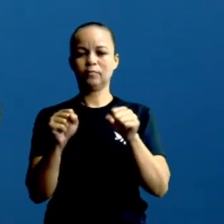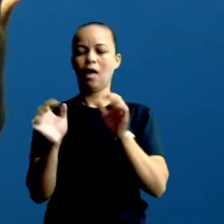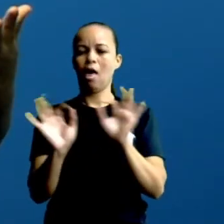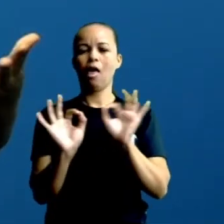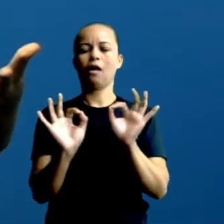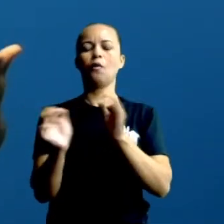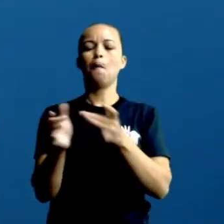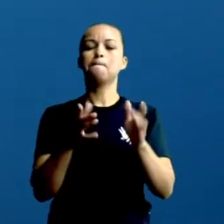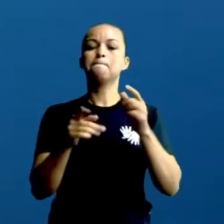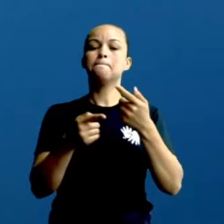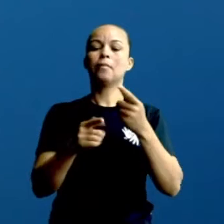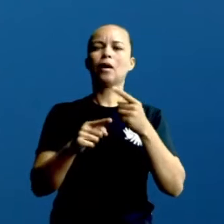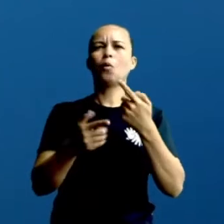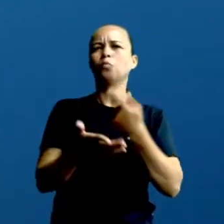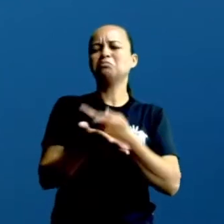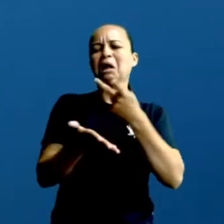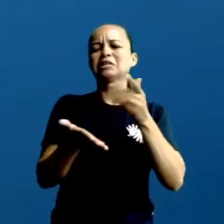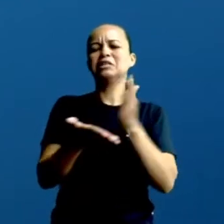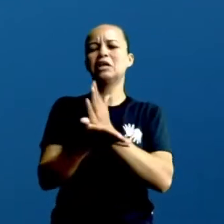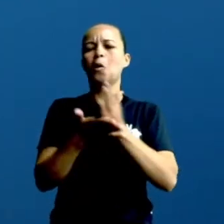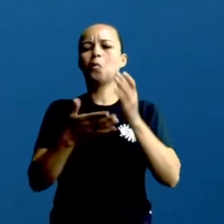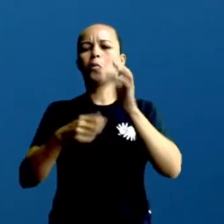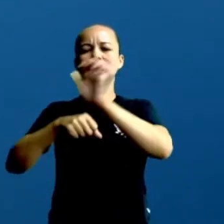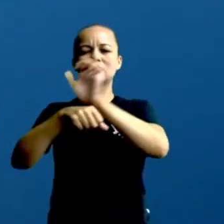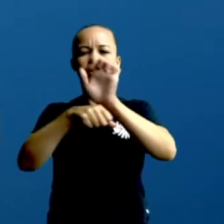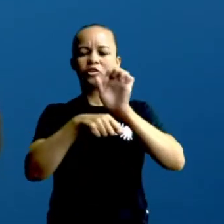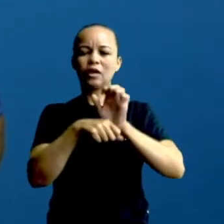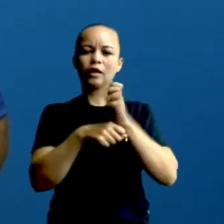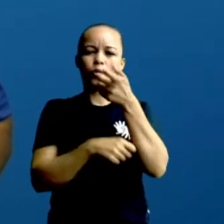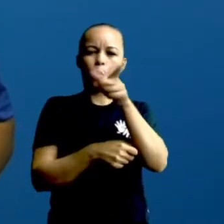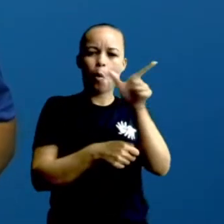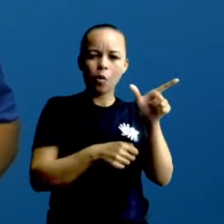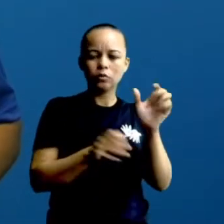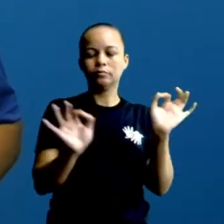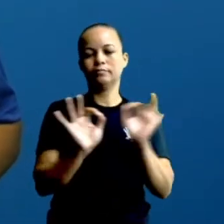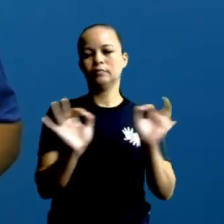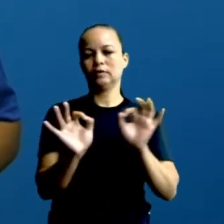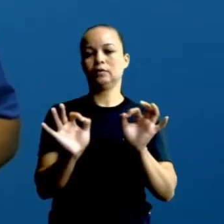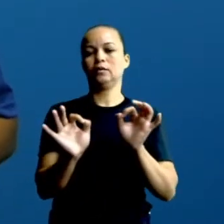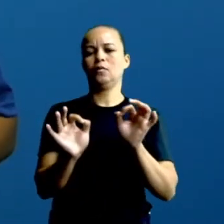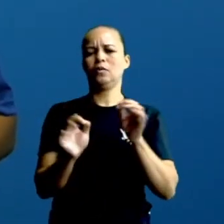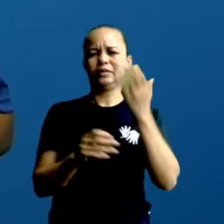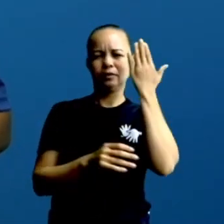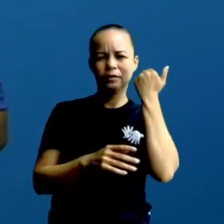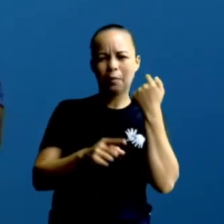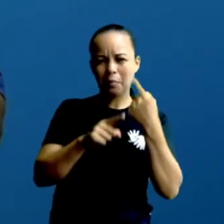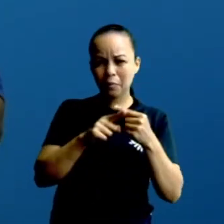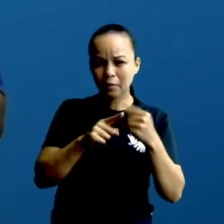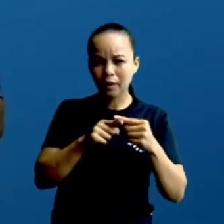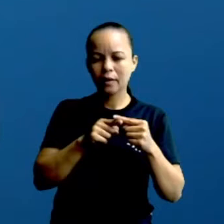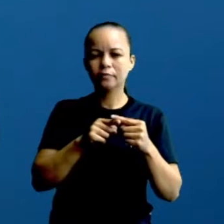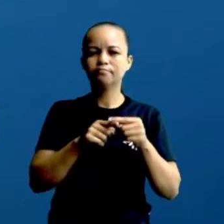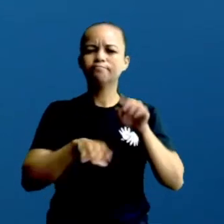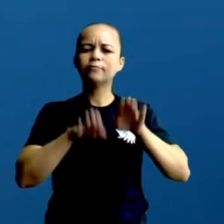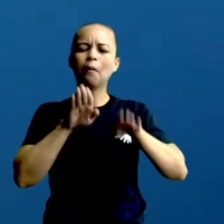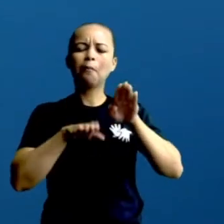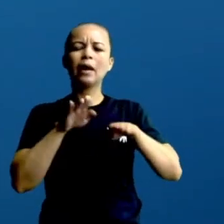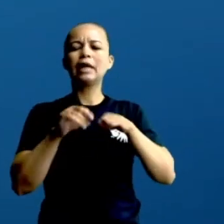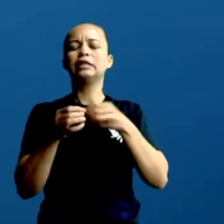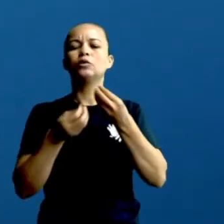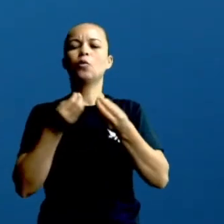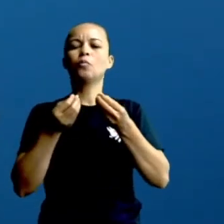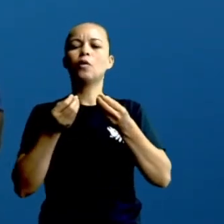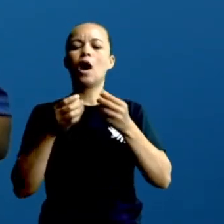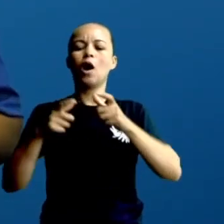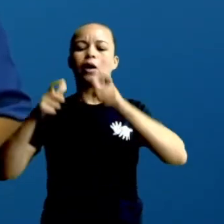não. Mas por quê? Sabe por quê? Porque depende da localização onde o Brasil está no planeta. E aí